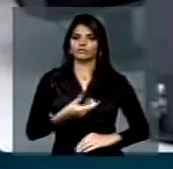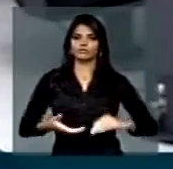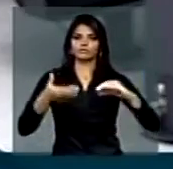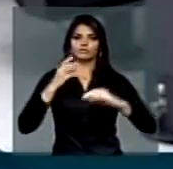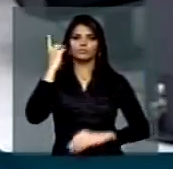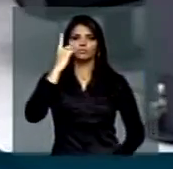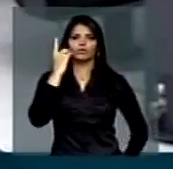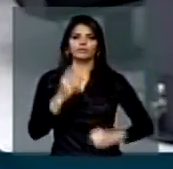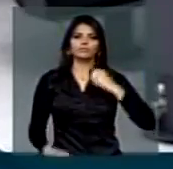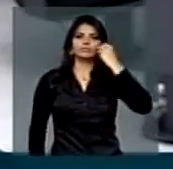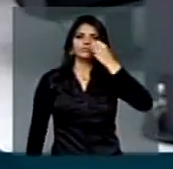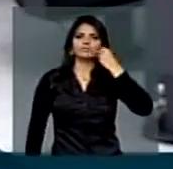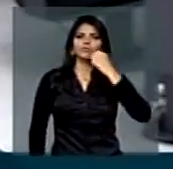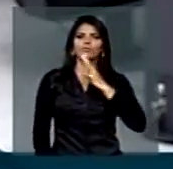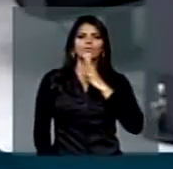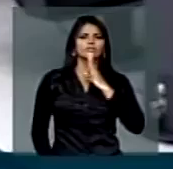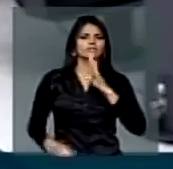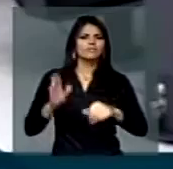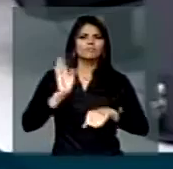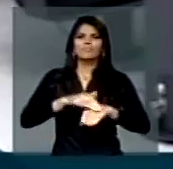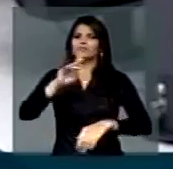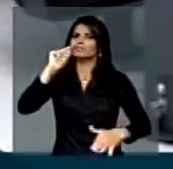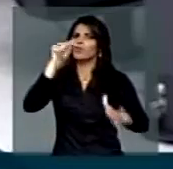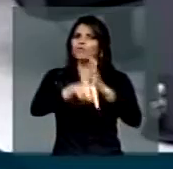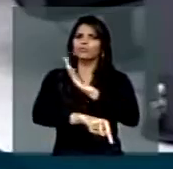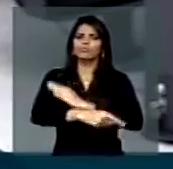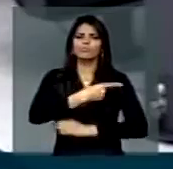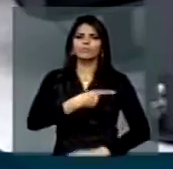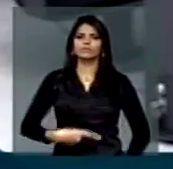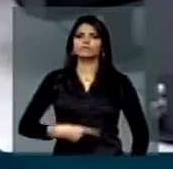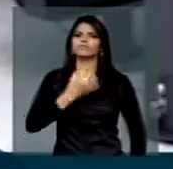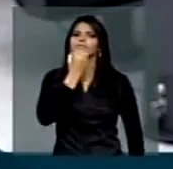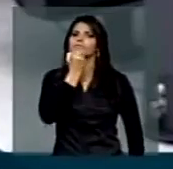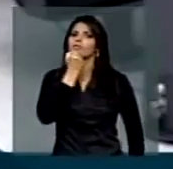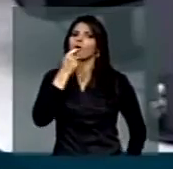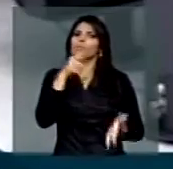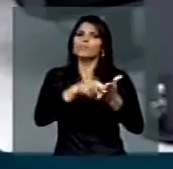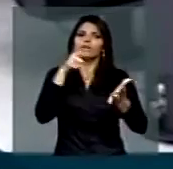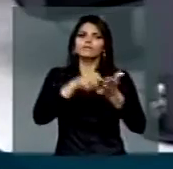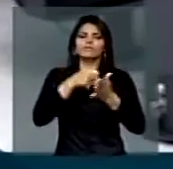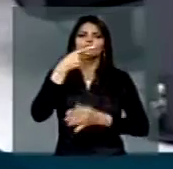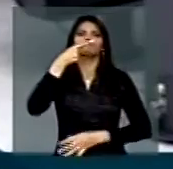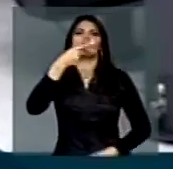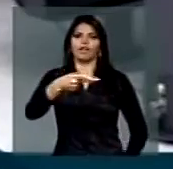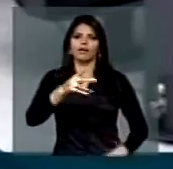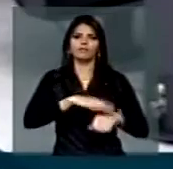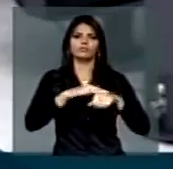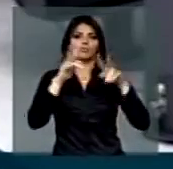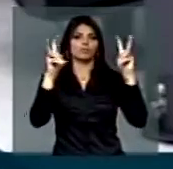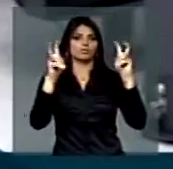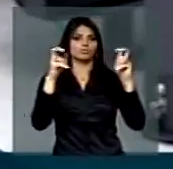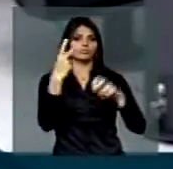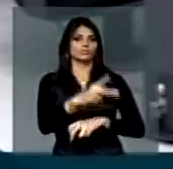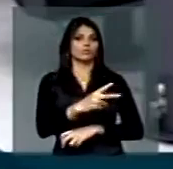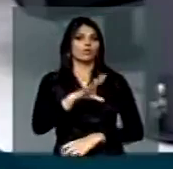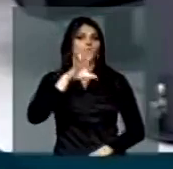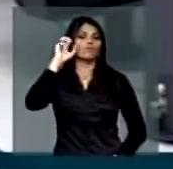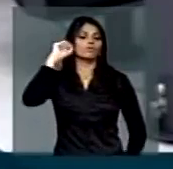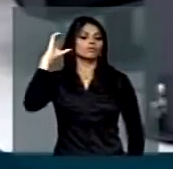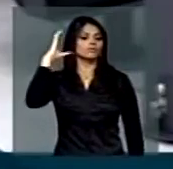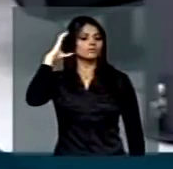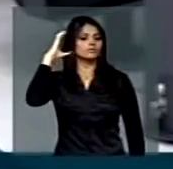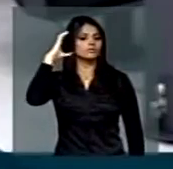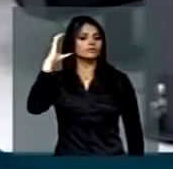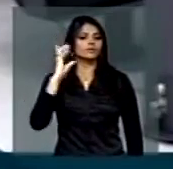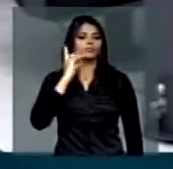ainda mais isso, os deputados todos, o presidente desta casa tem obrigação de se manifestar nessa questão. Ainda ouvi na rádio agora que o deputado Caiado